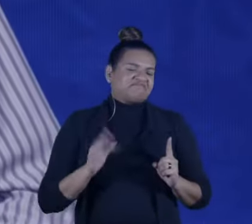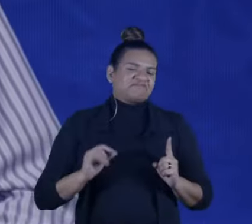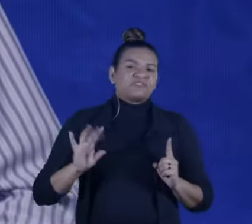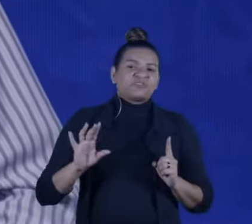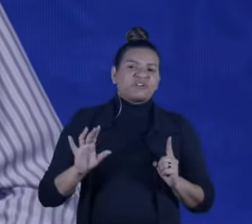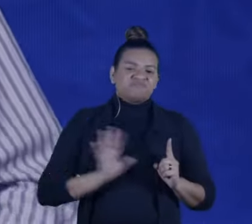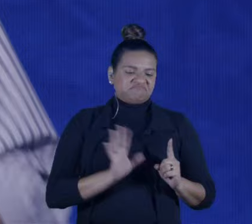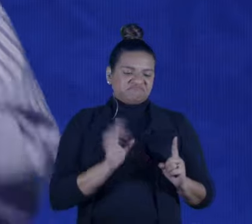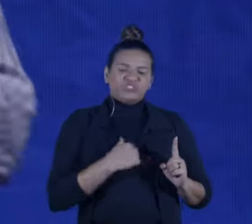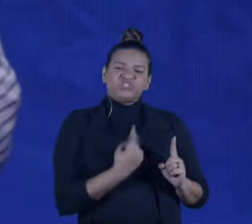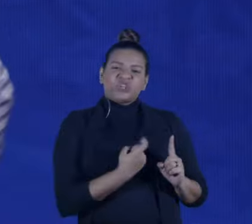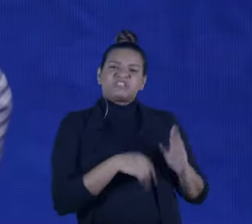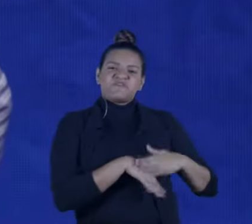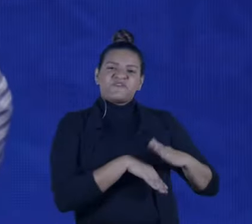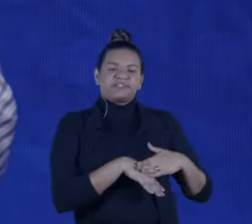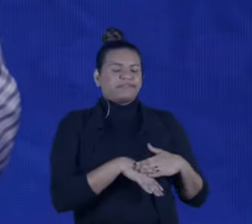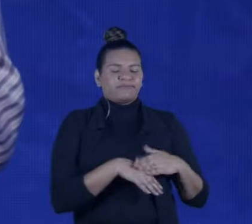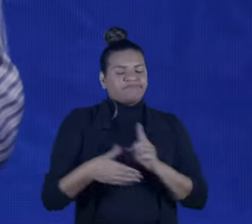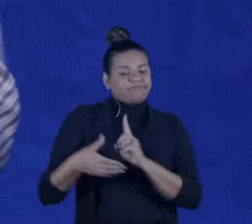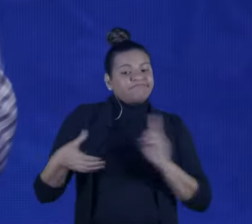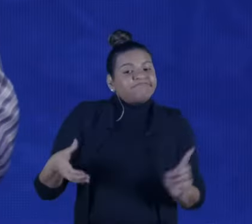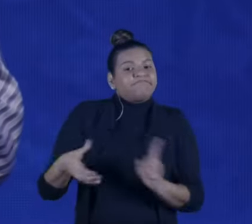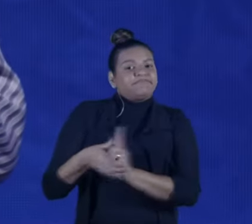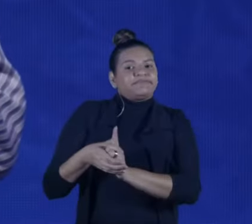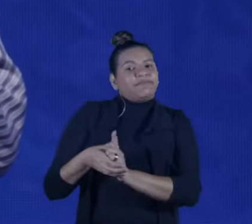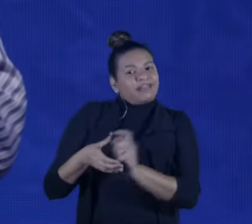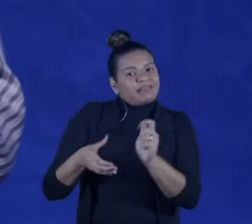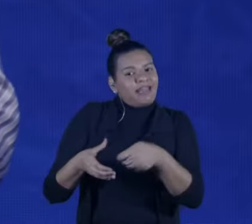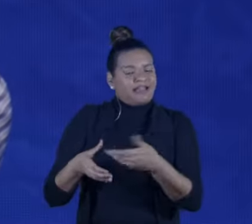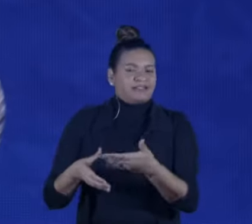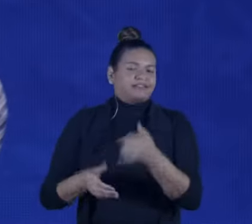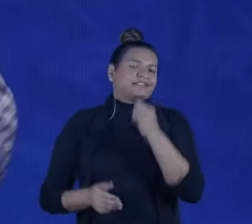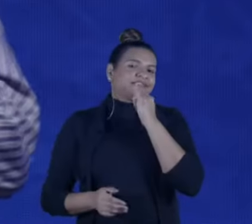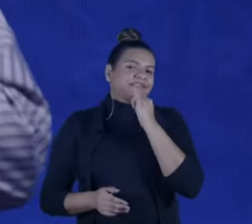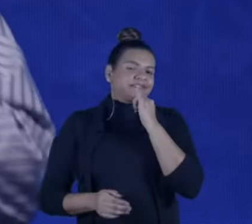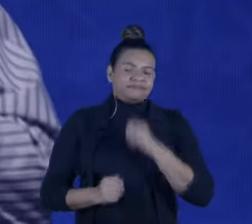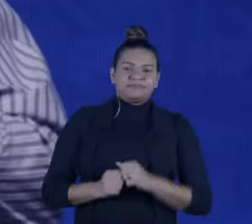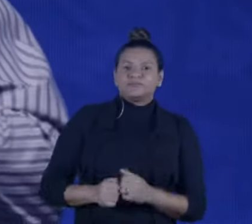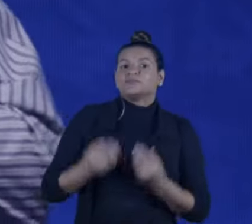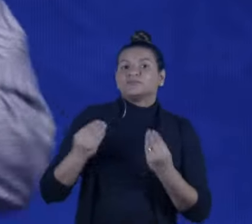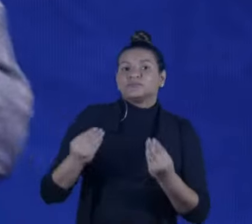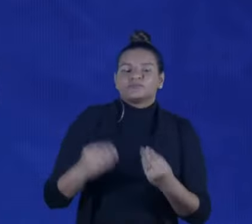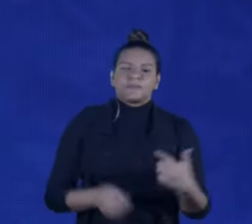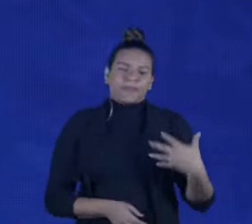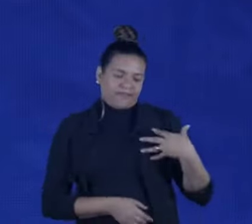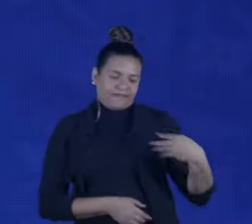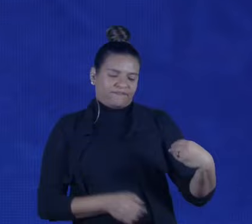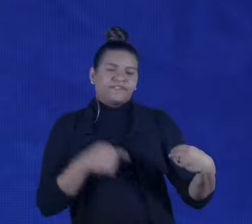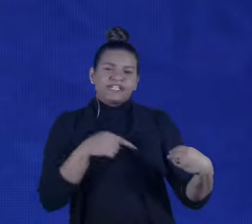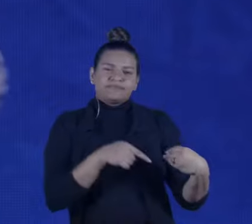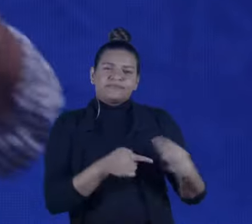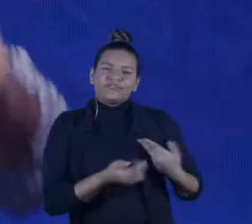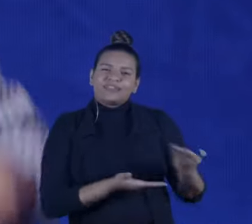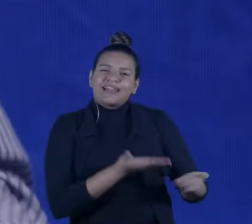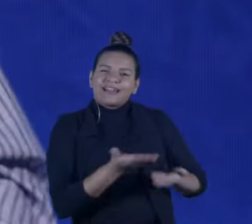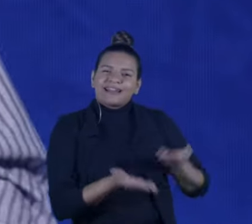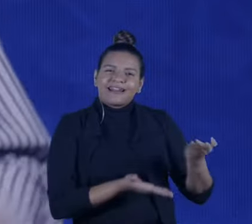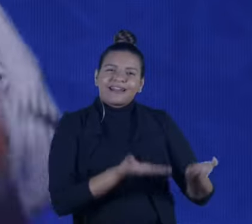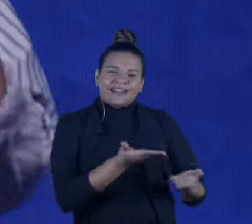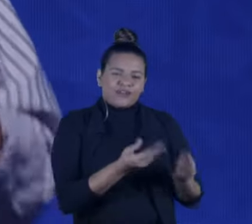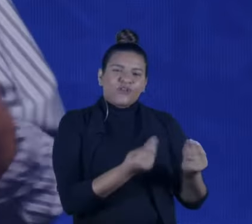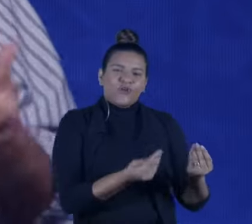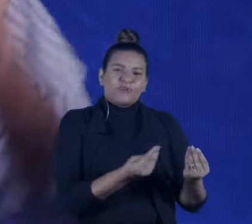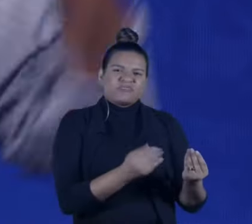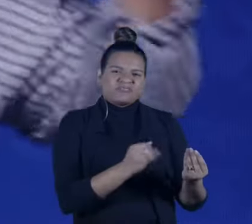tua família. Você não pode construir um relacionamento com os seus filhos se você não estiver com